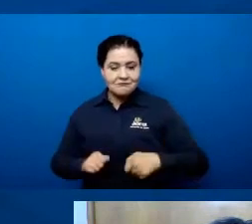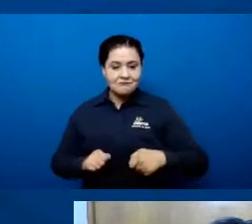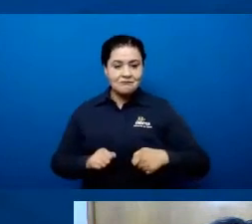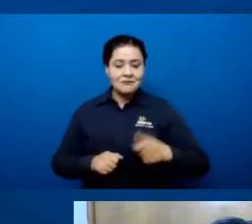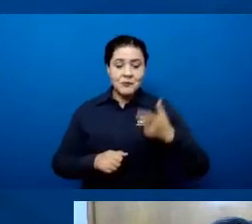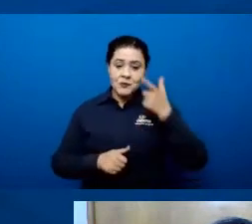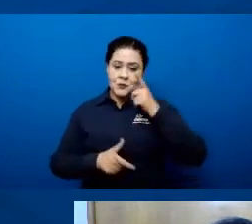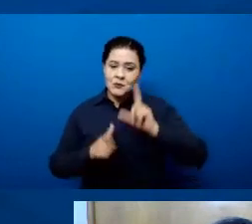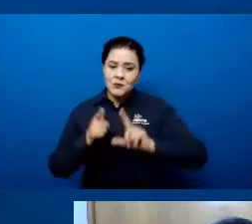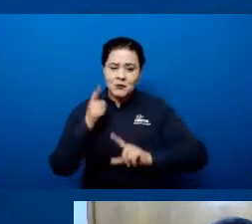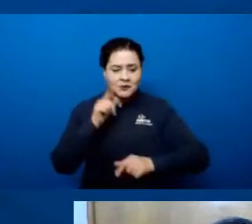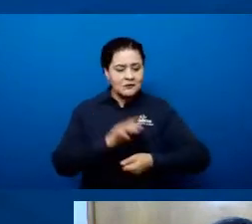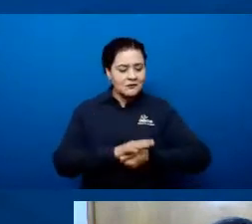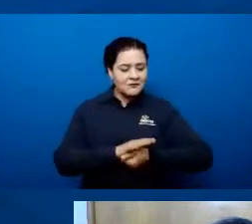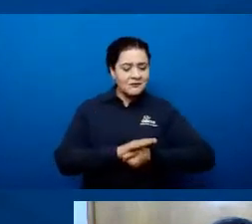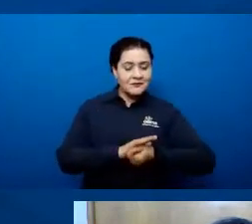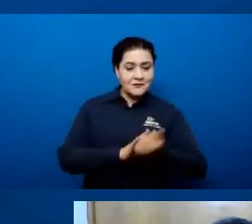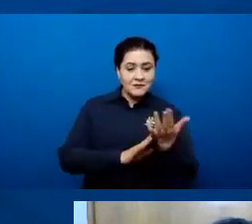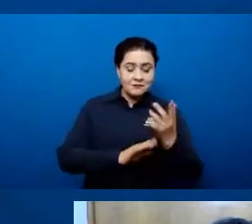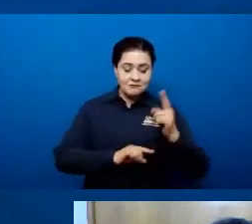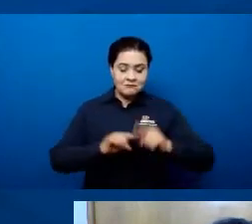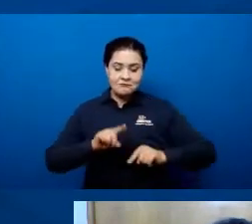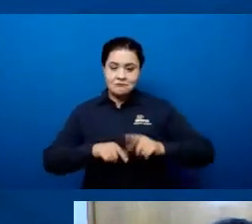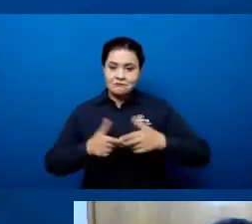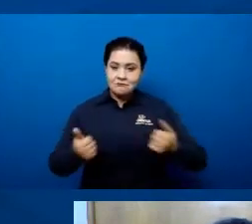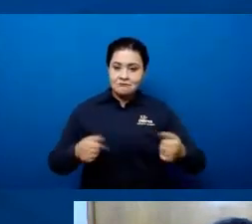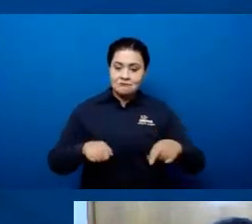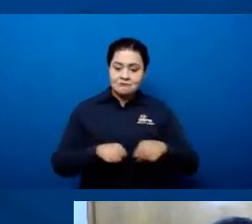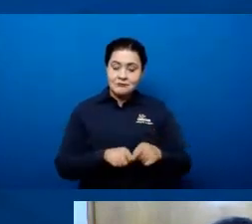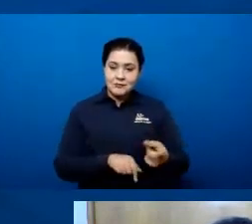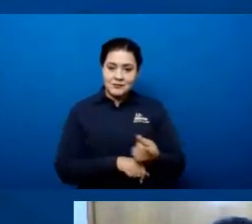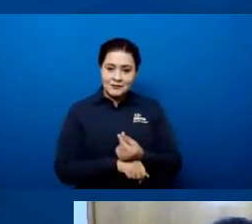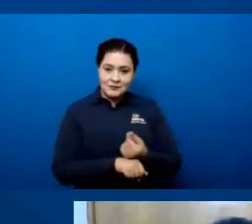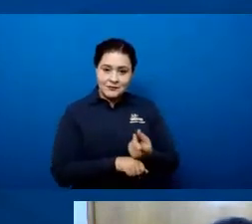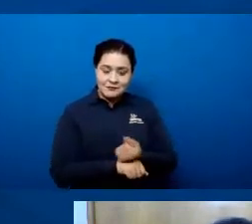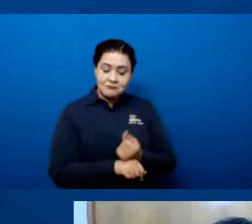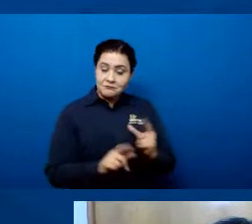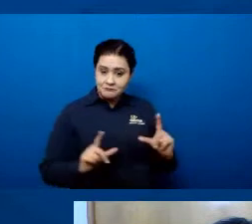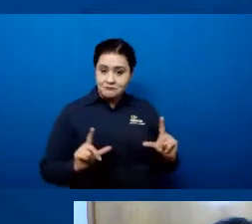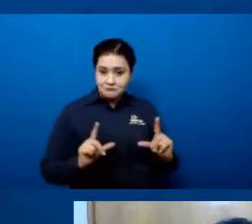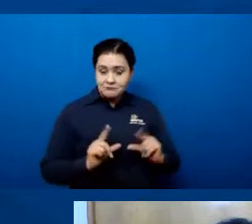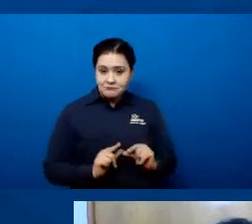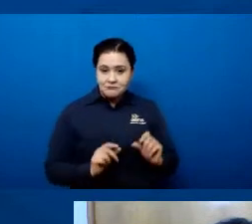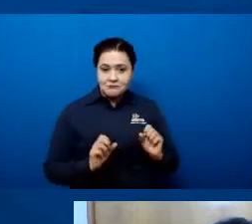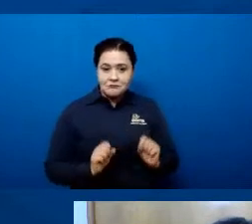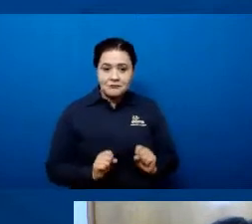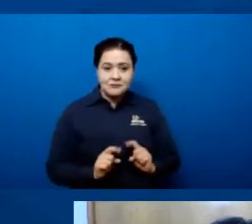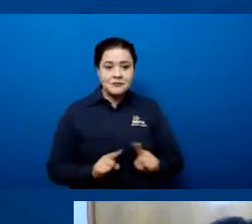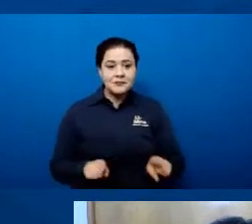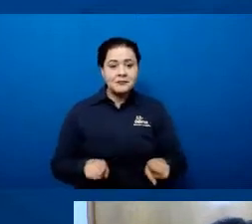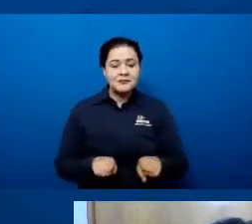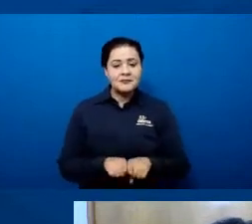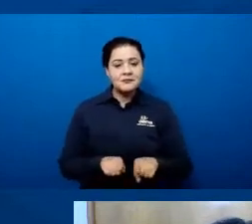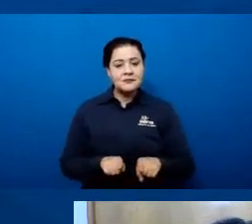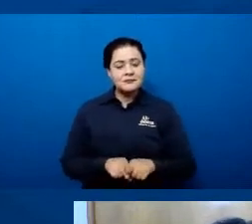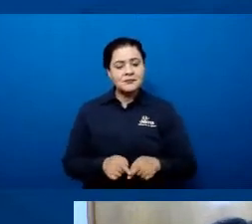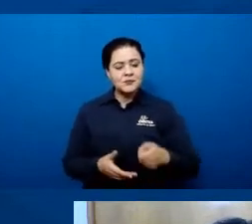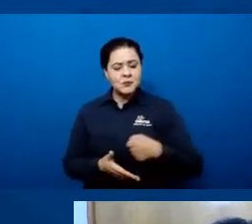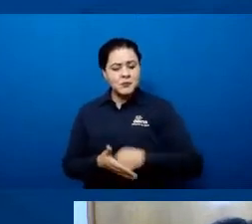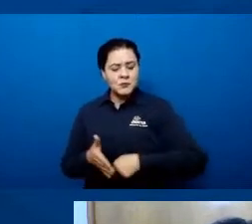são infinitas, podem ser recursos financeiros menores, mas sempre exige